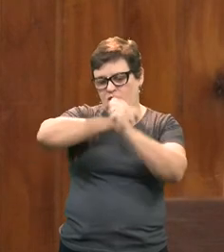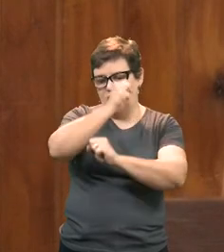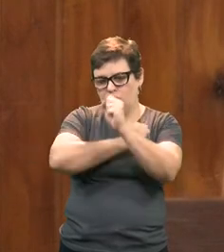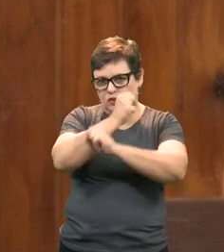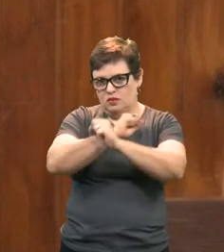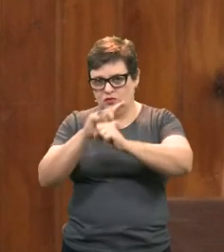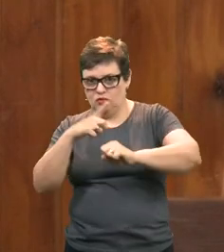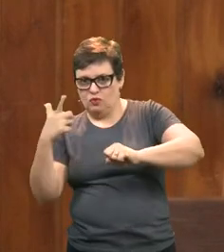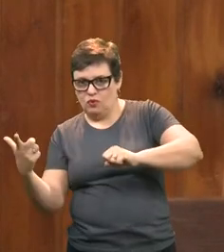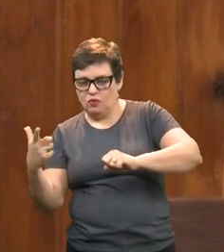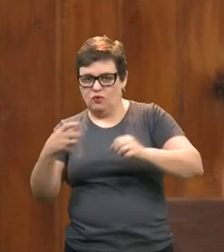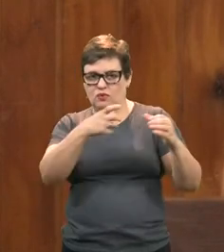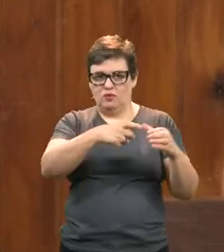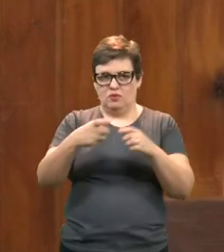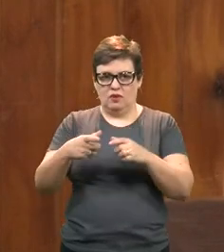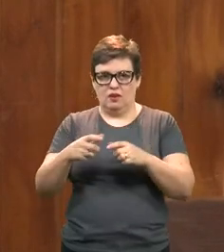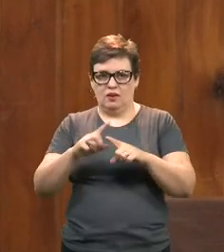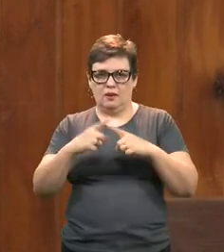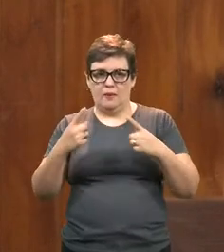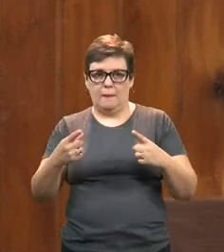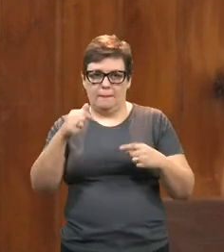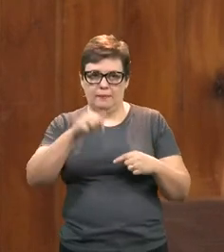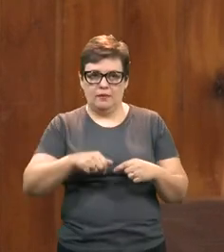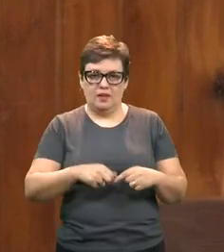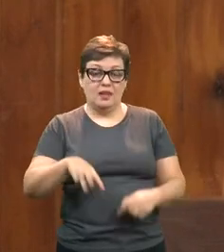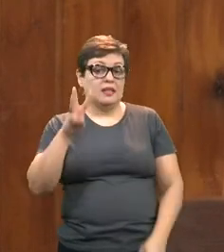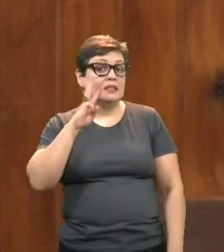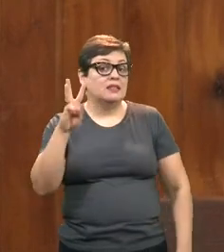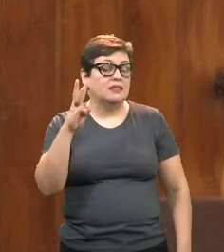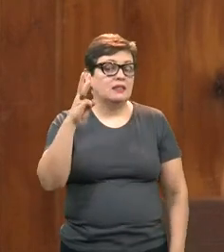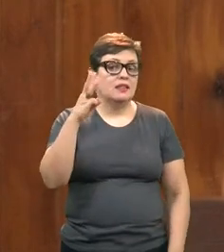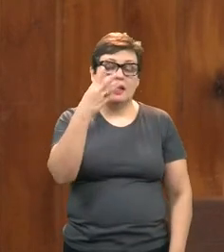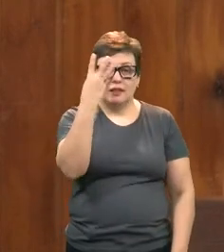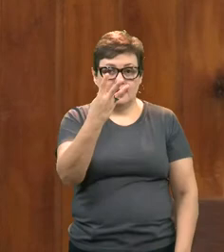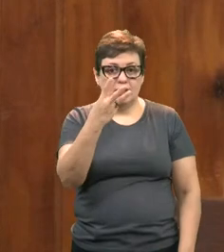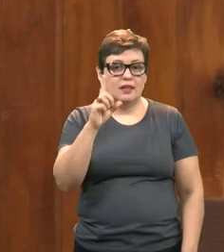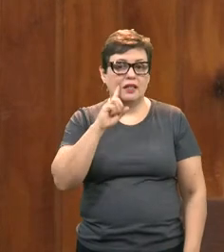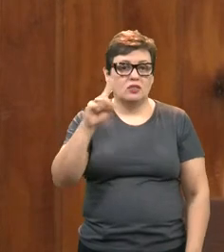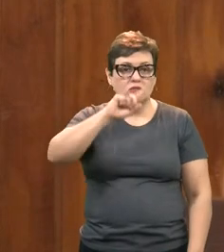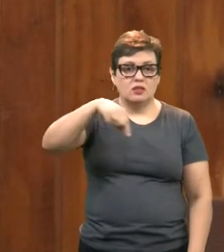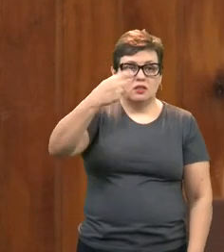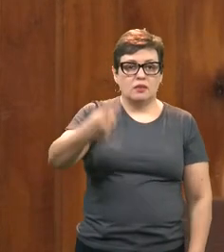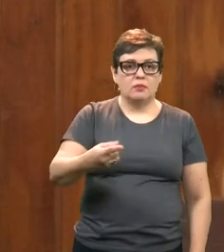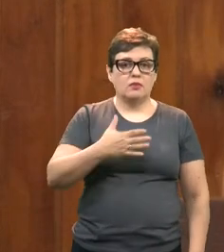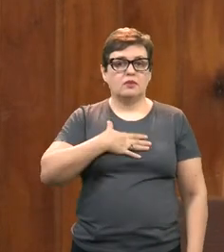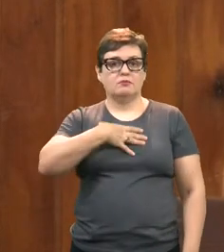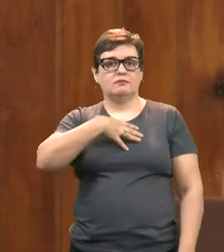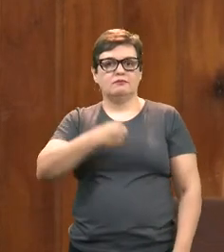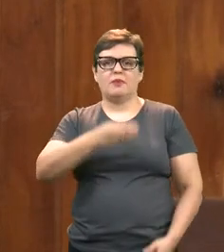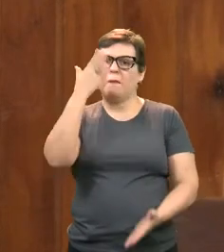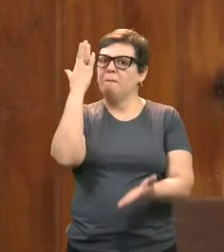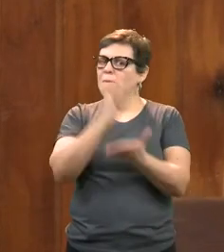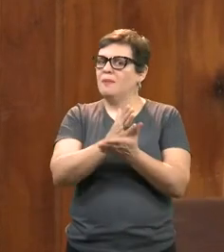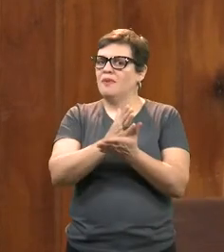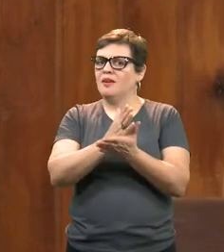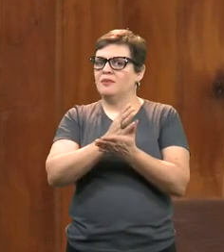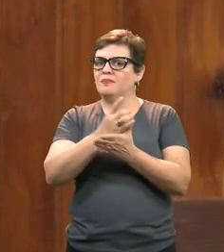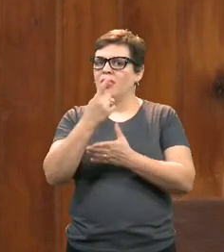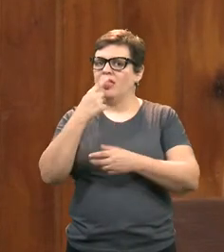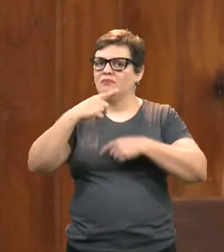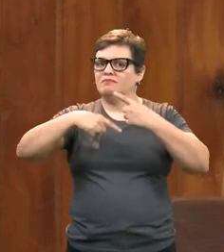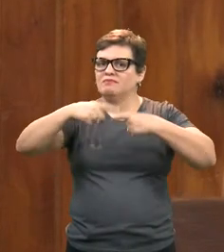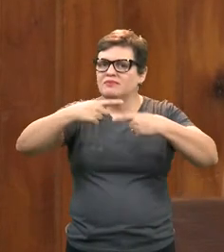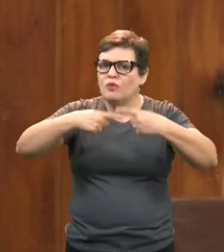e sim aqui. Sabe o que aconteceu? 3 dias depois de eu dar o óleo para ele, o Matheus parou de convulsionar.